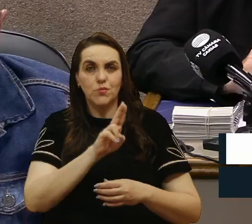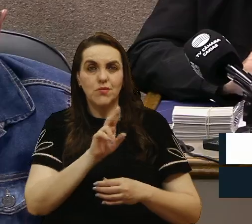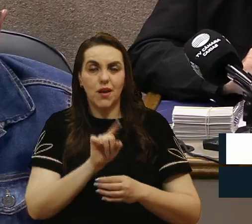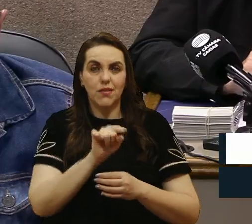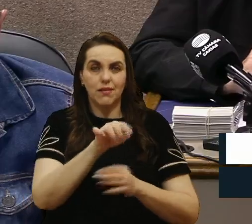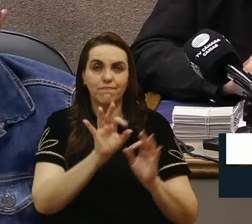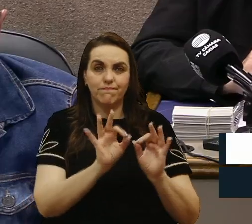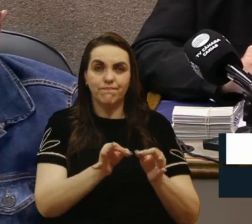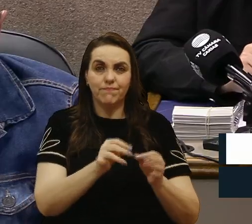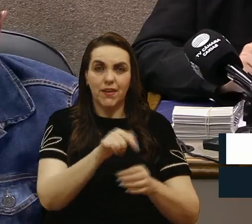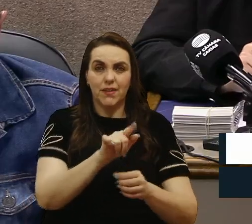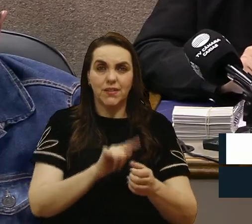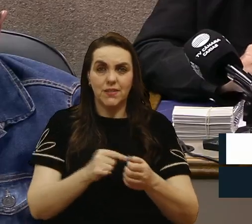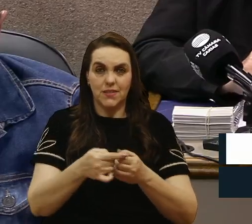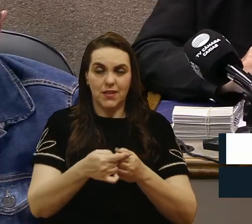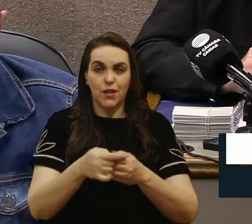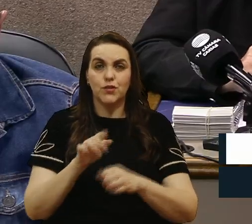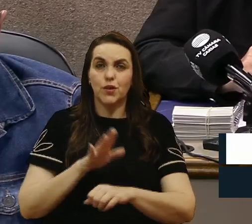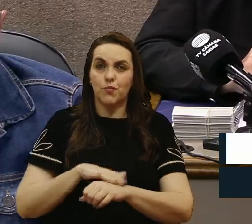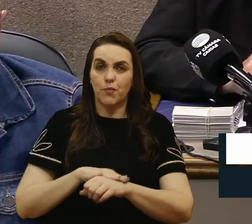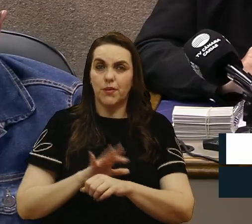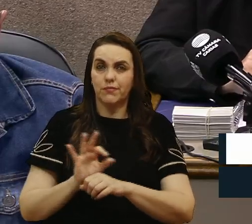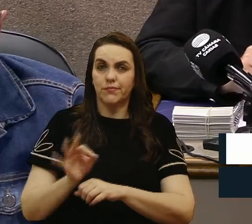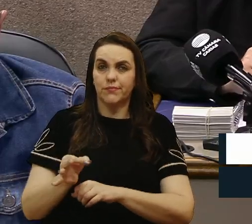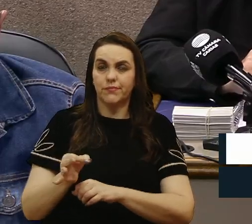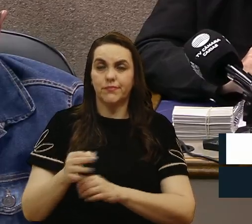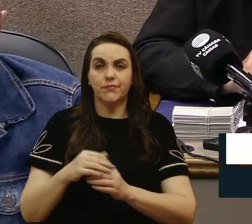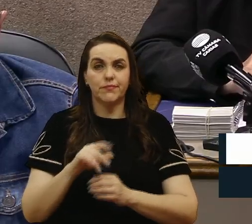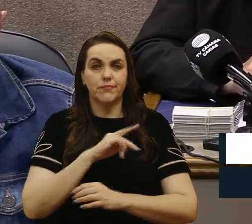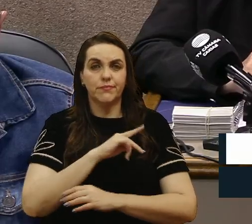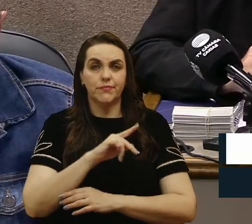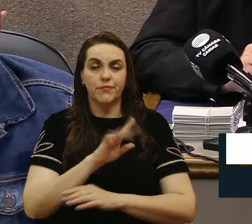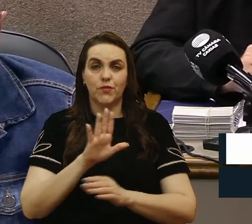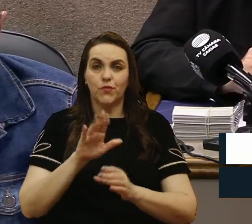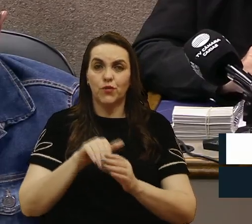cidade. Então, no momento oportuno, senhor presidente, estaremos votando